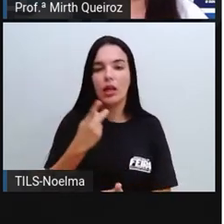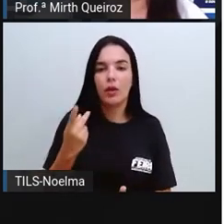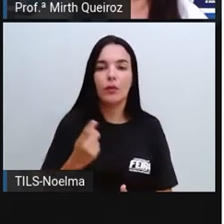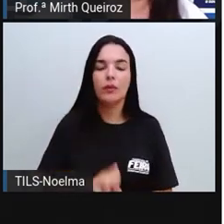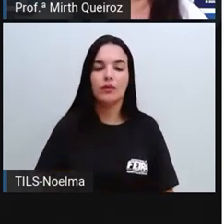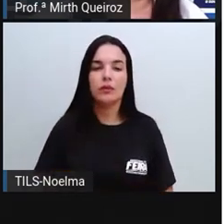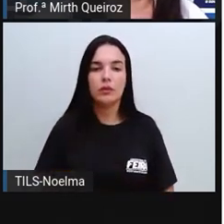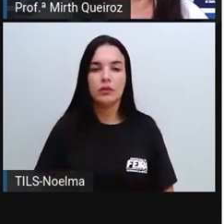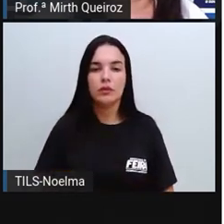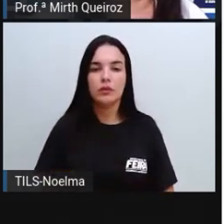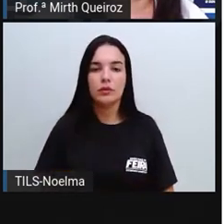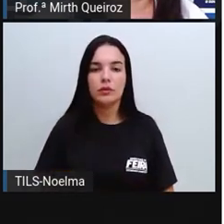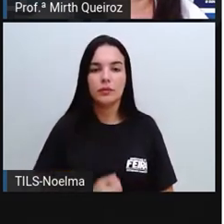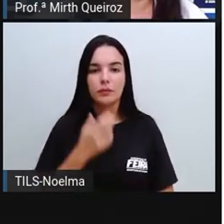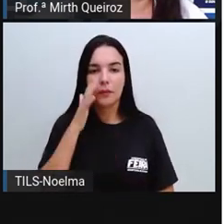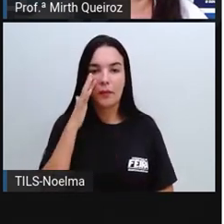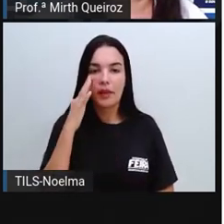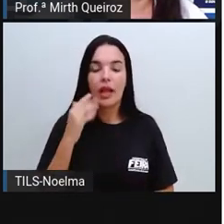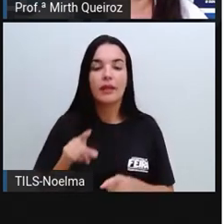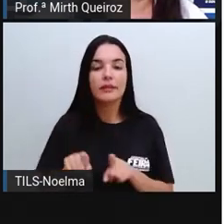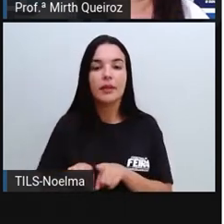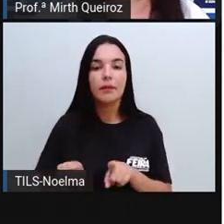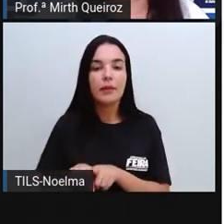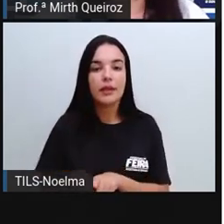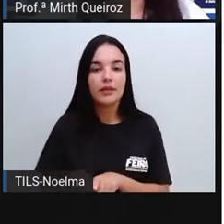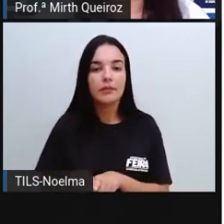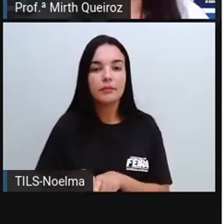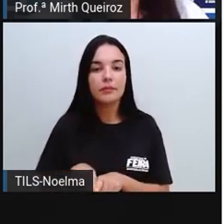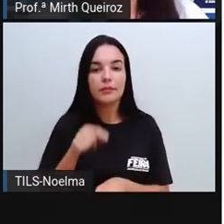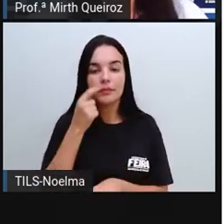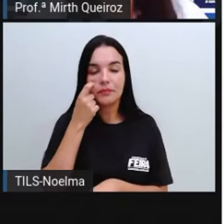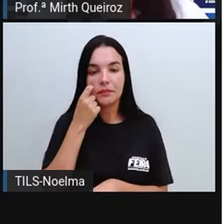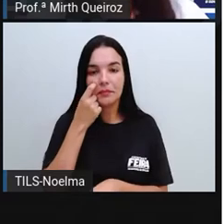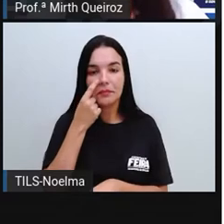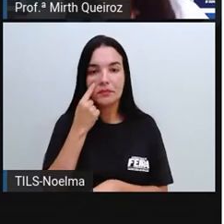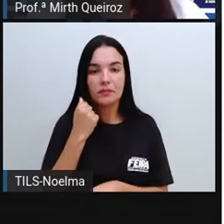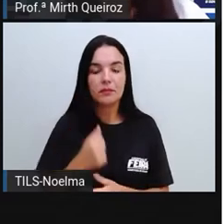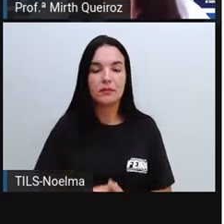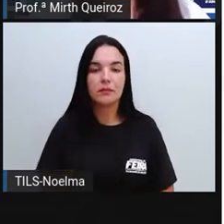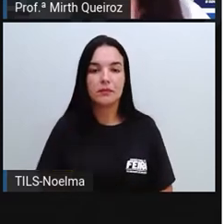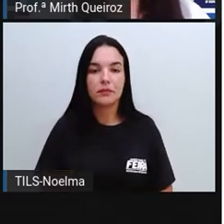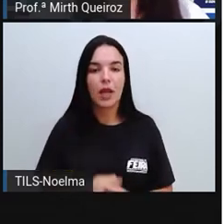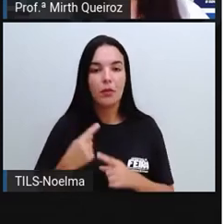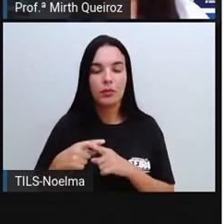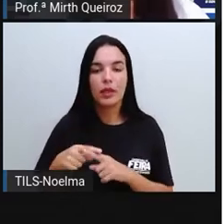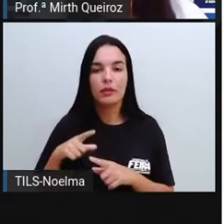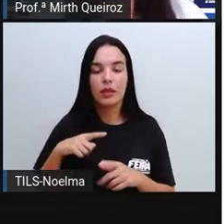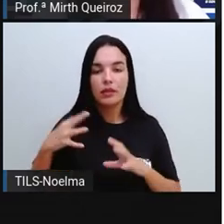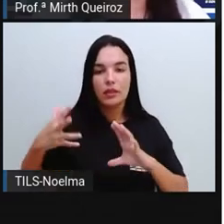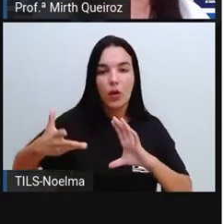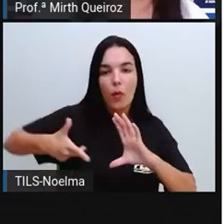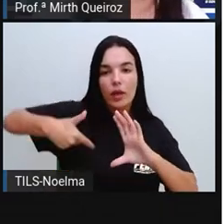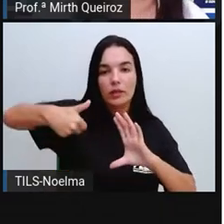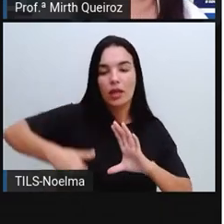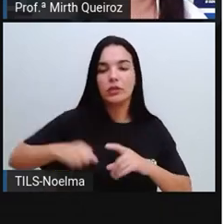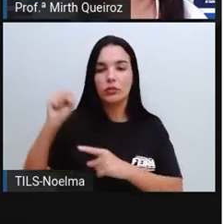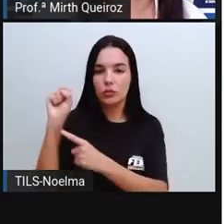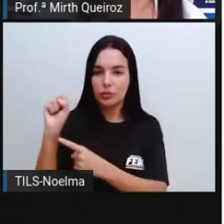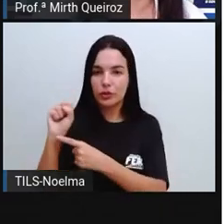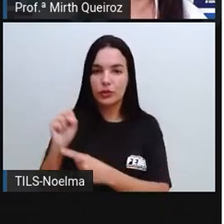vai utilizar adjetivos, né? Que é quem dá qualidade quem qualifica o